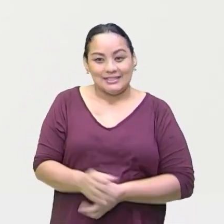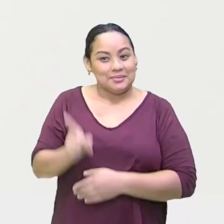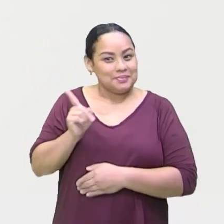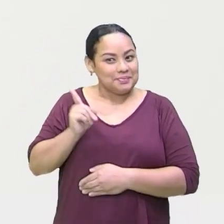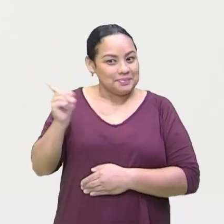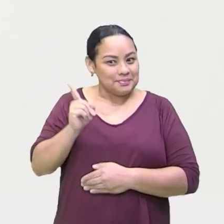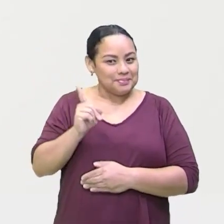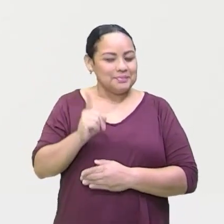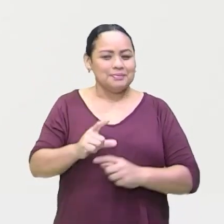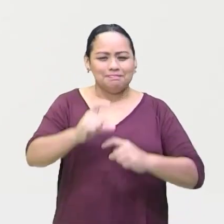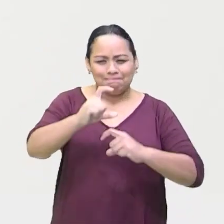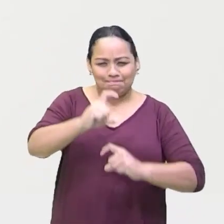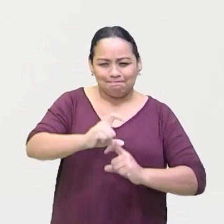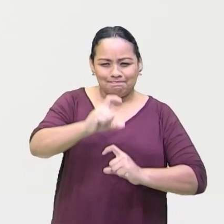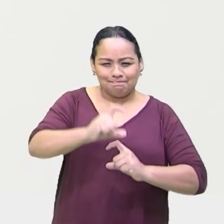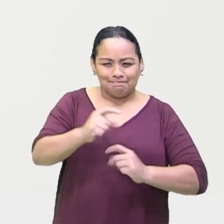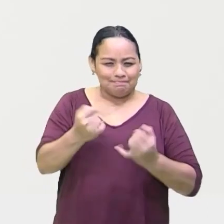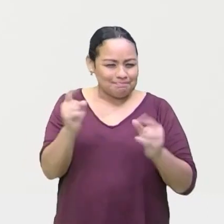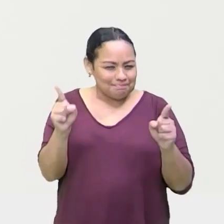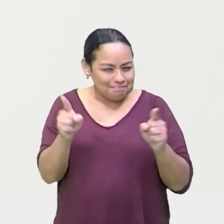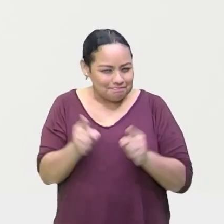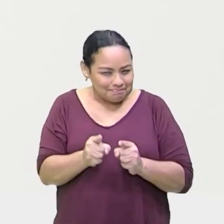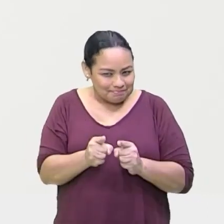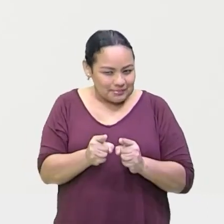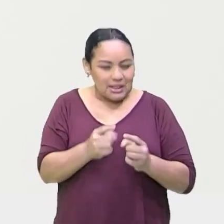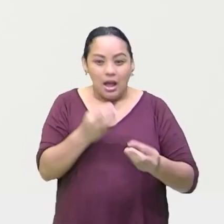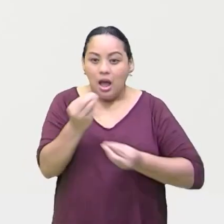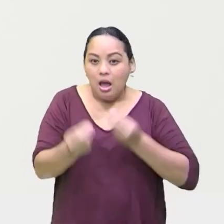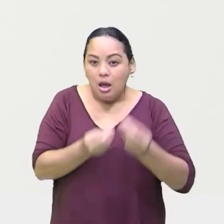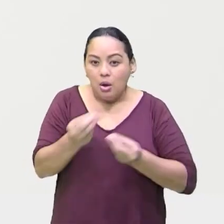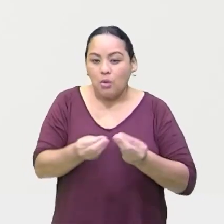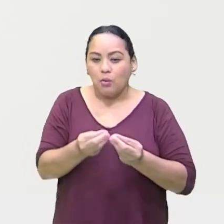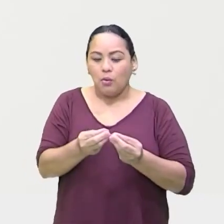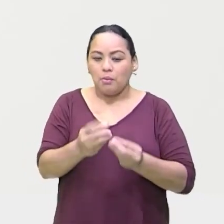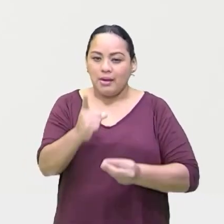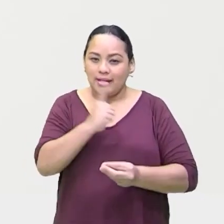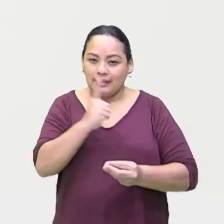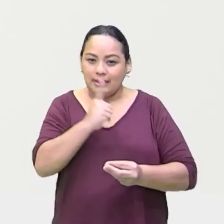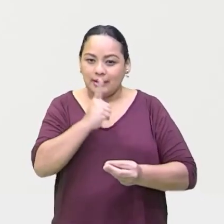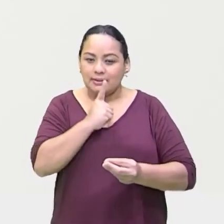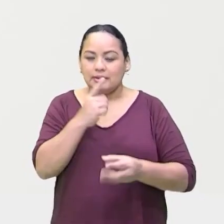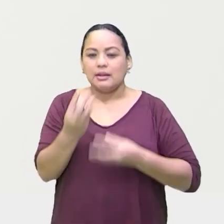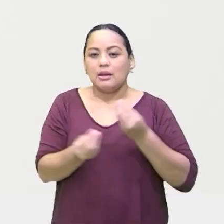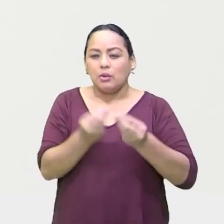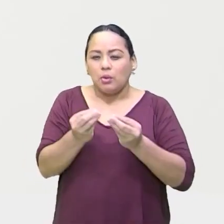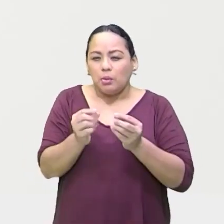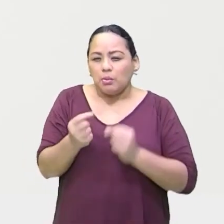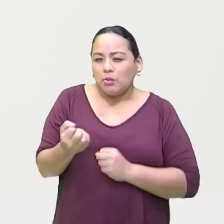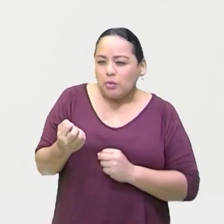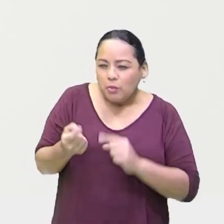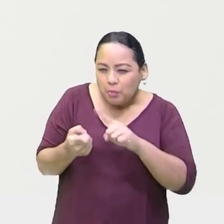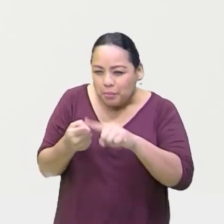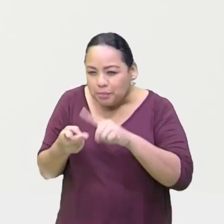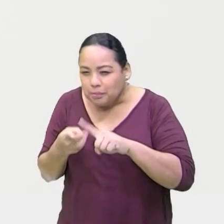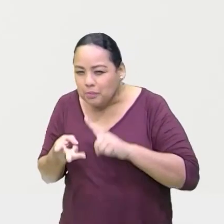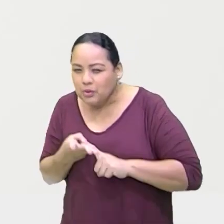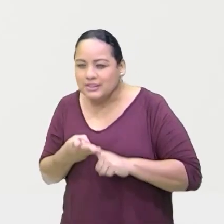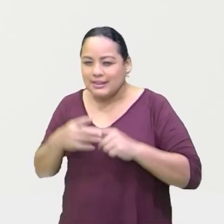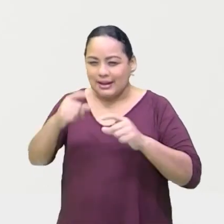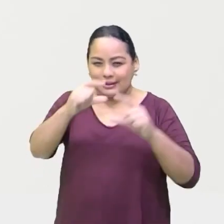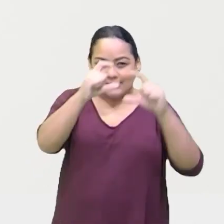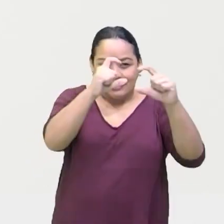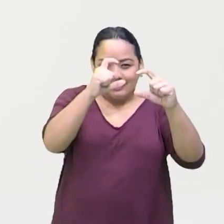Esse gênero textual, a tirinha, é constituída por uma pequena quantidade de